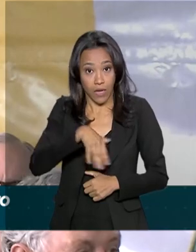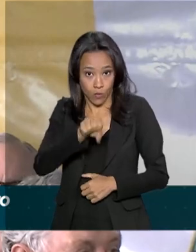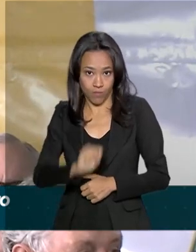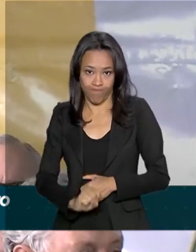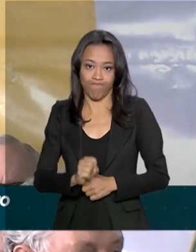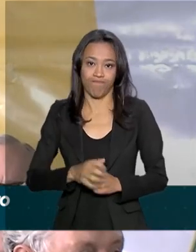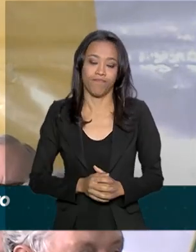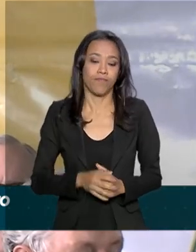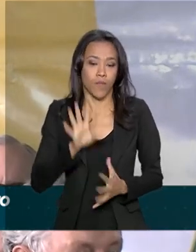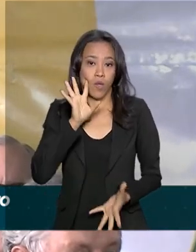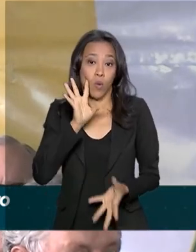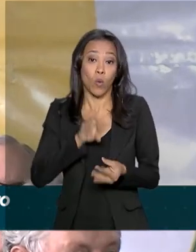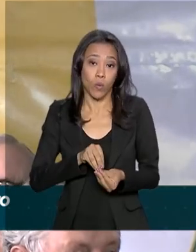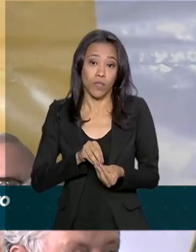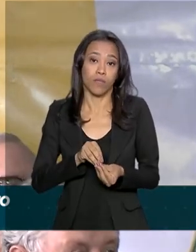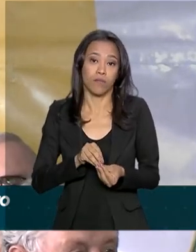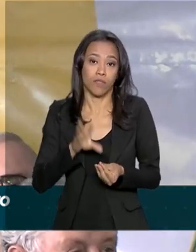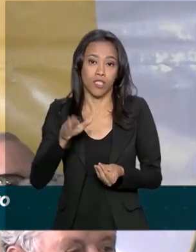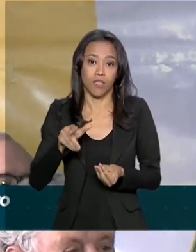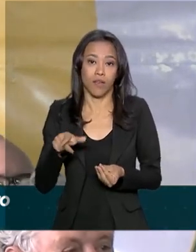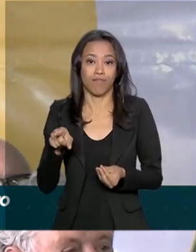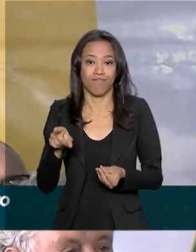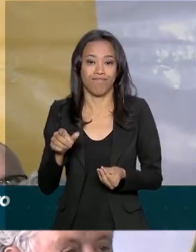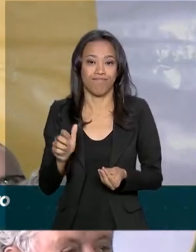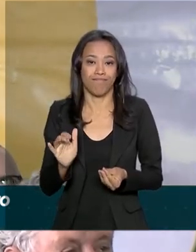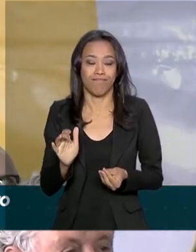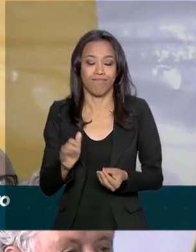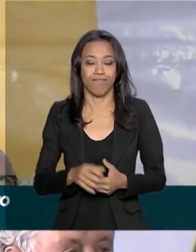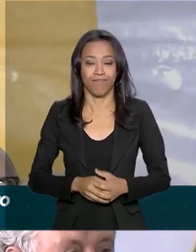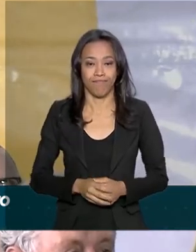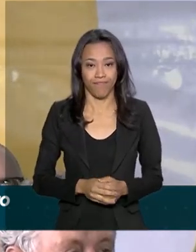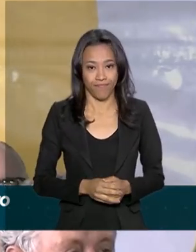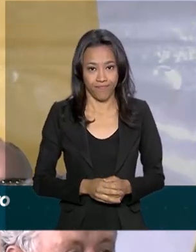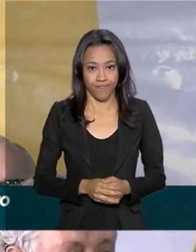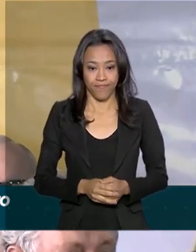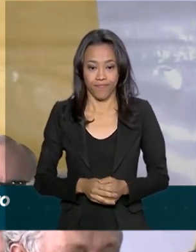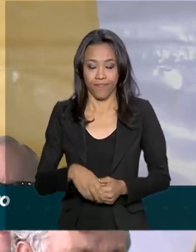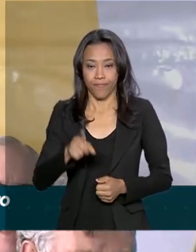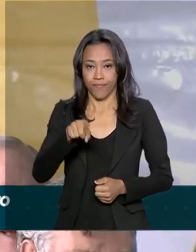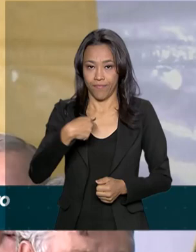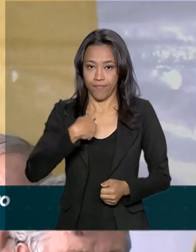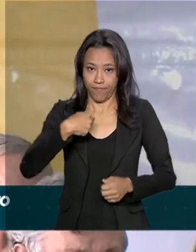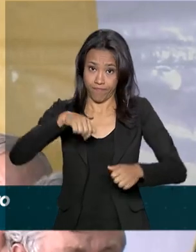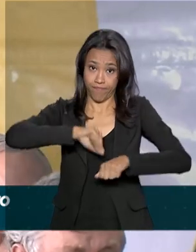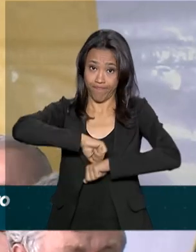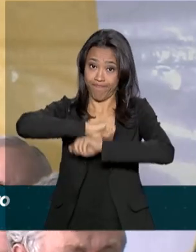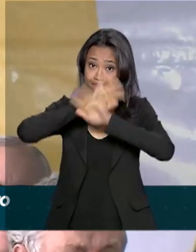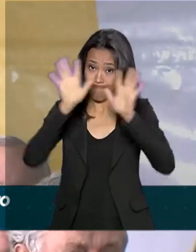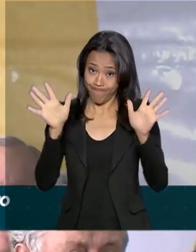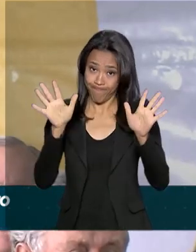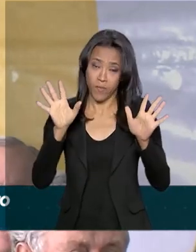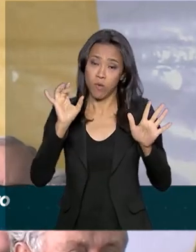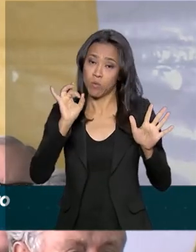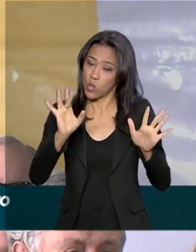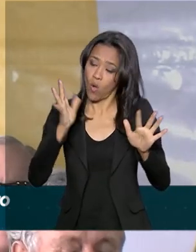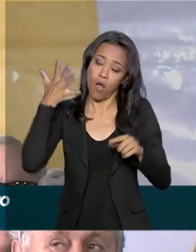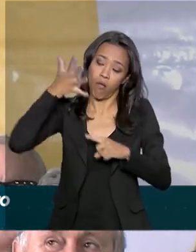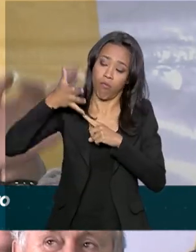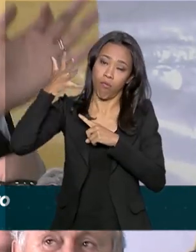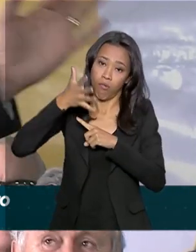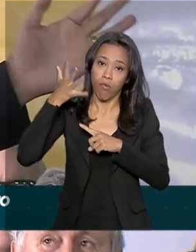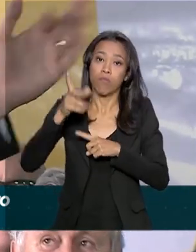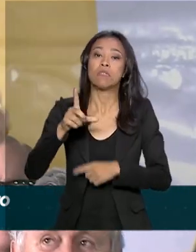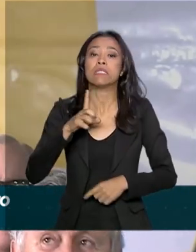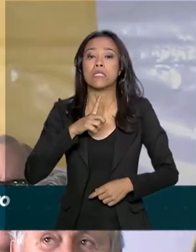Concluindo aqui, já que o caminhoneiro tocou a buzina ali. Deixar bem claro, não são apenas palavras. Estou com uma